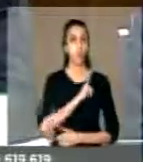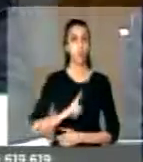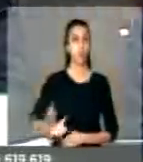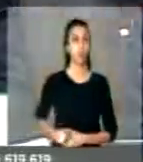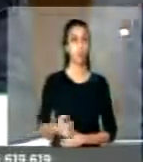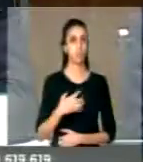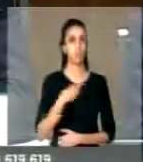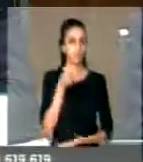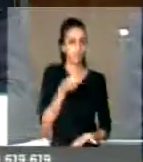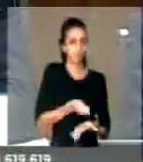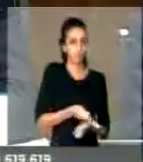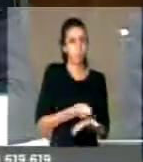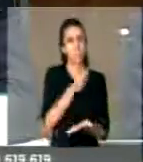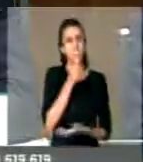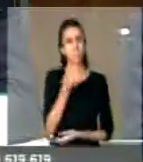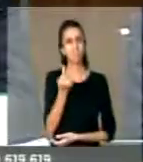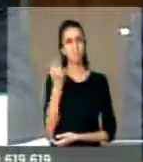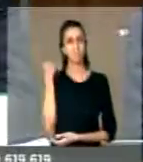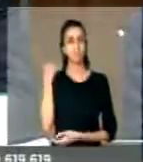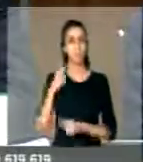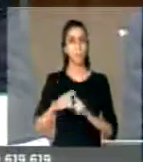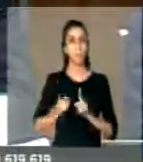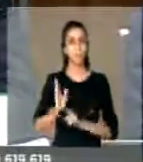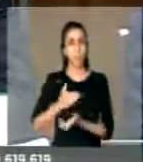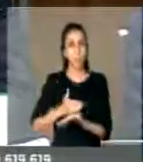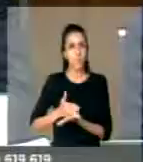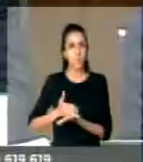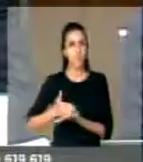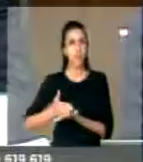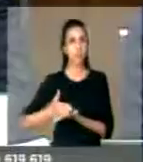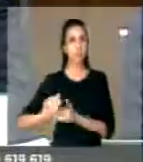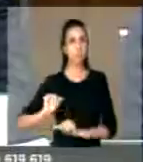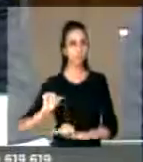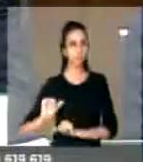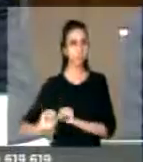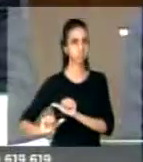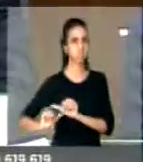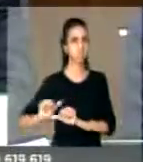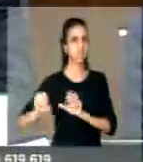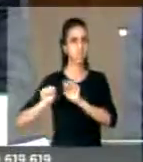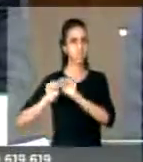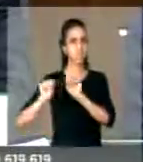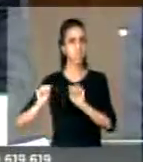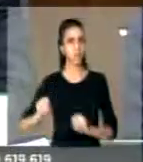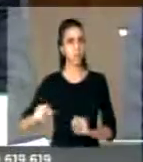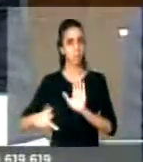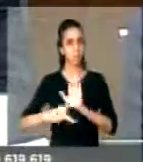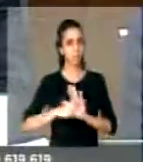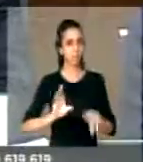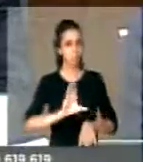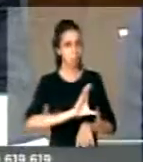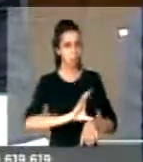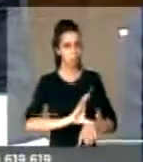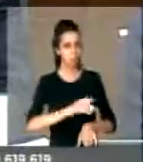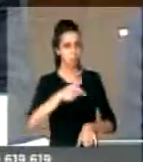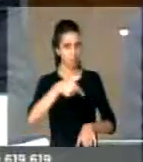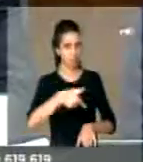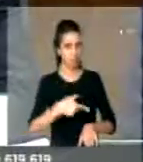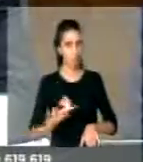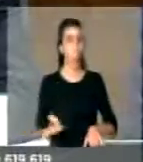ainda predominavam, mas já emergiam os princípios do sistema constitucional que